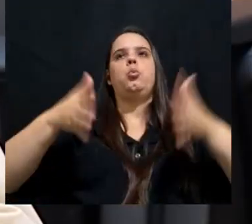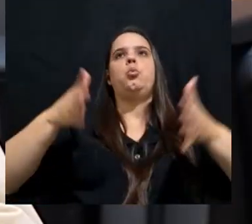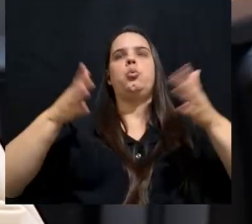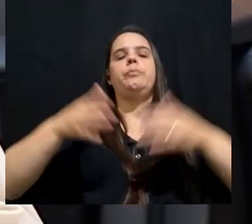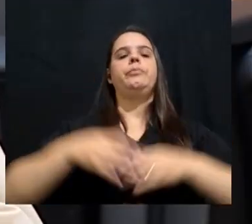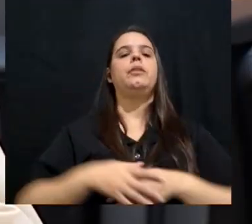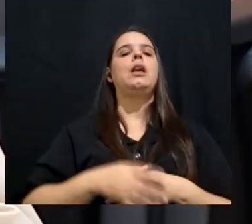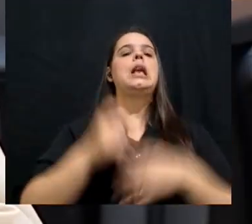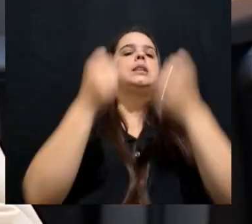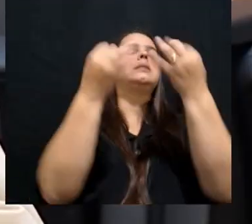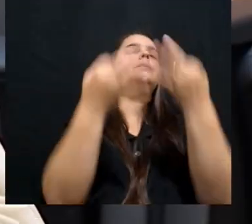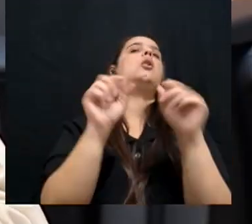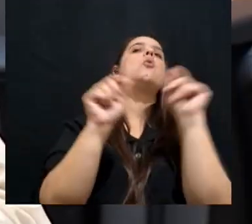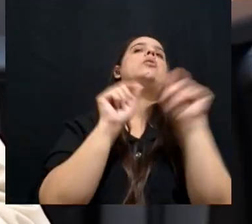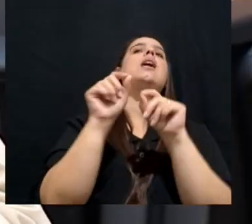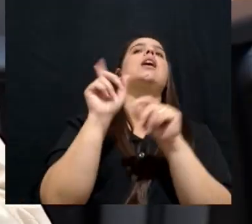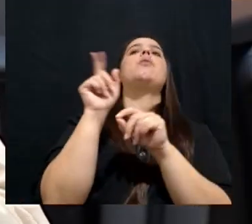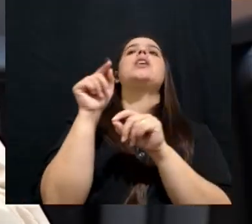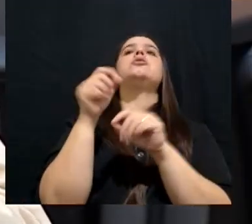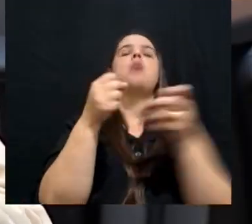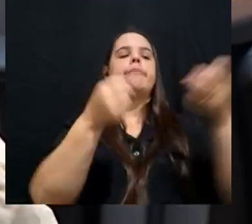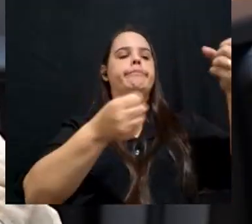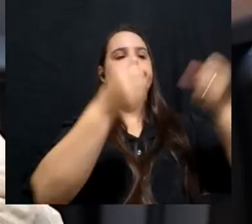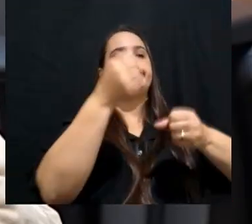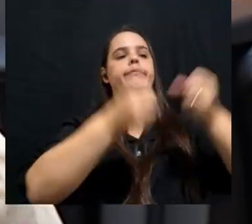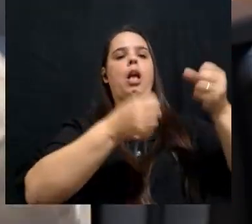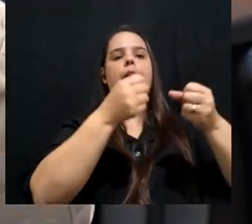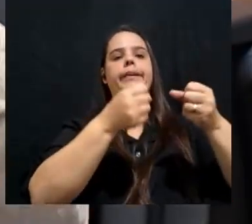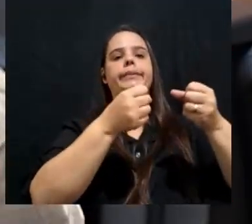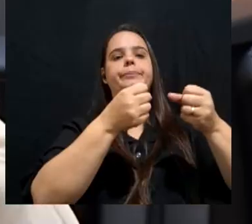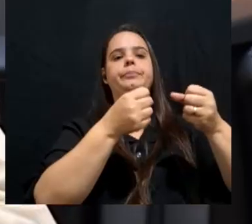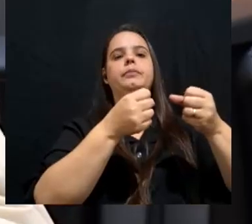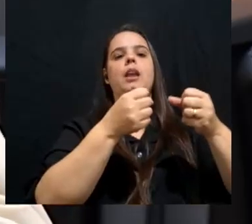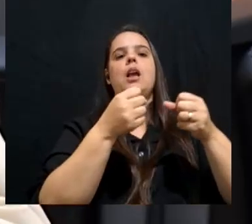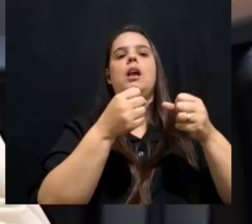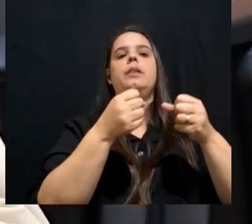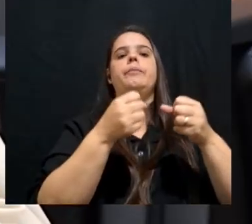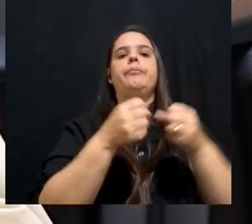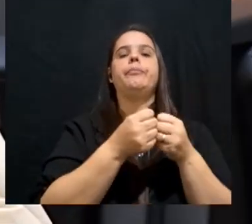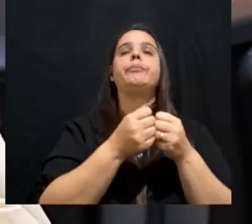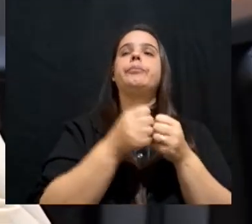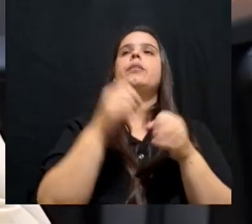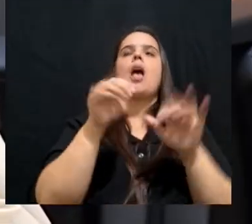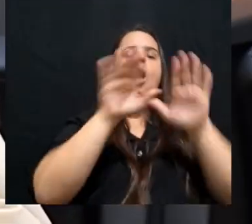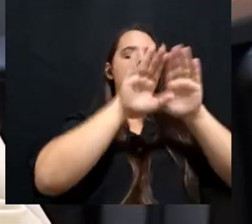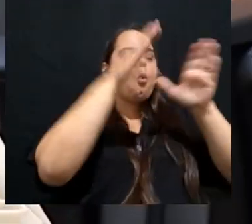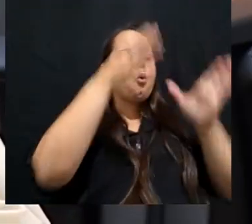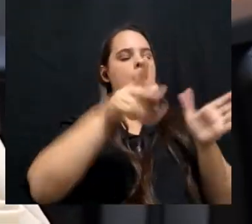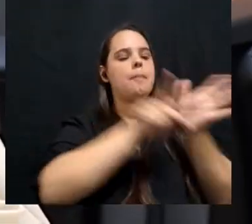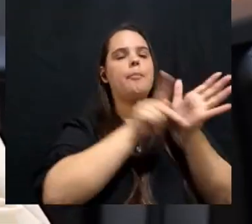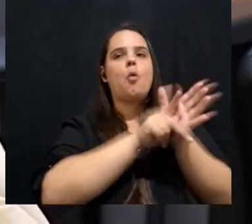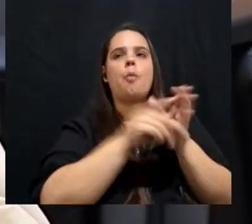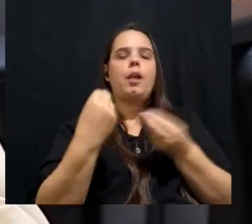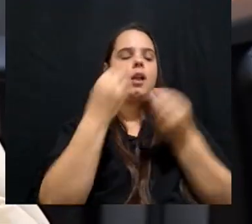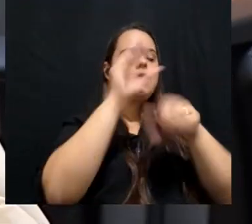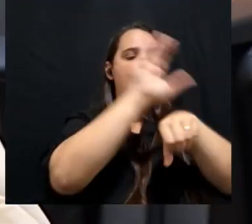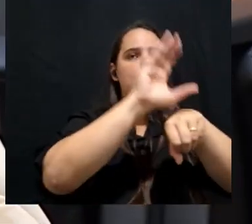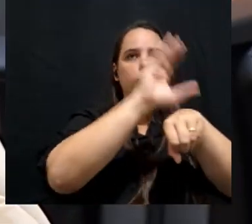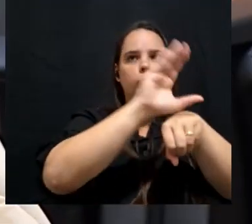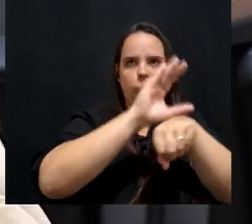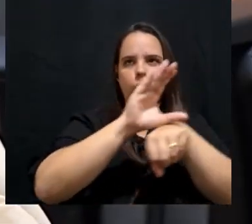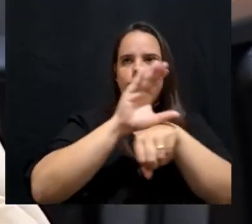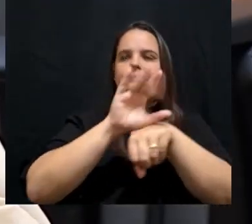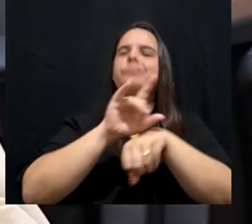na carreta. Ele iria construir um espaço para cursos profissionalizantes permanente na cidade. E vai ser lá no Campo Grande, chamada